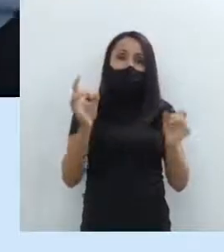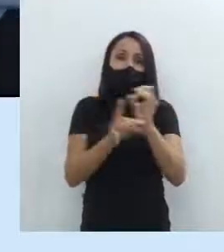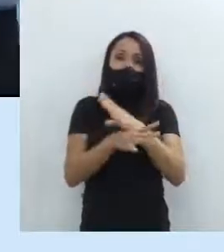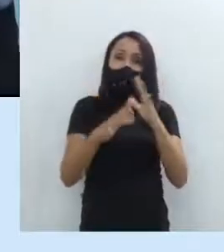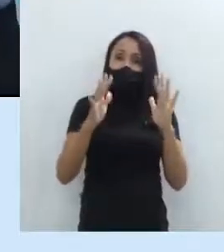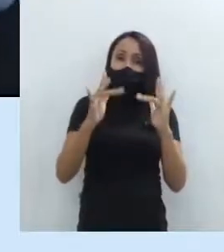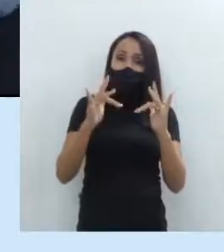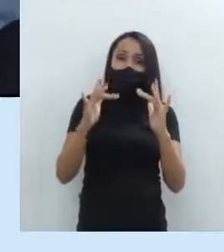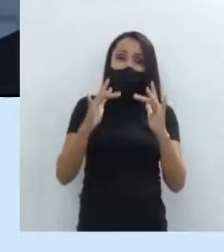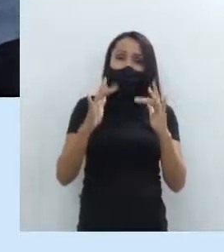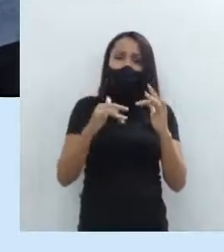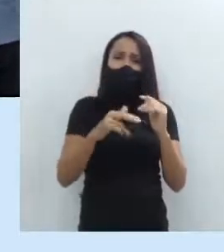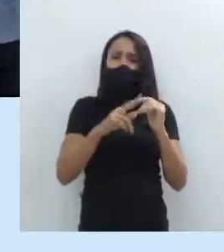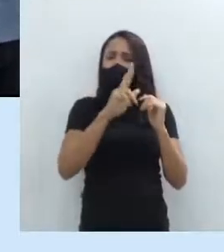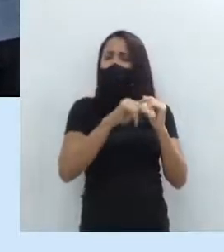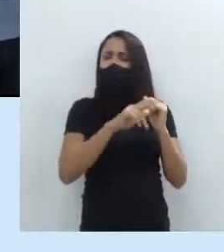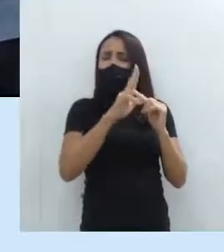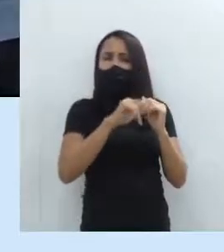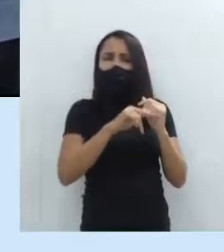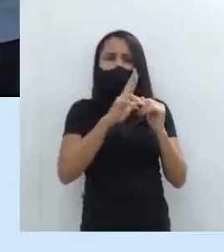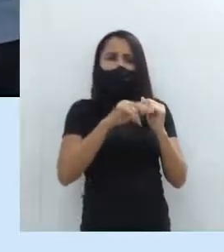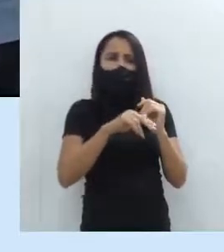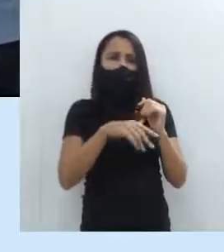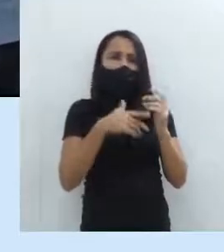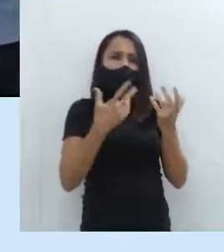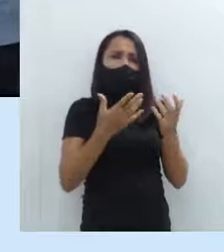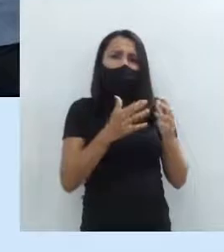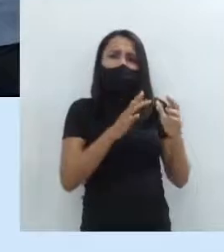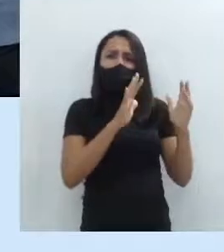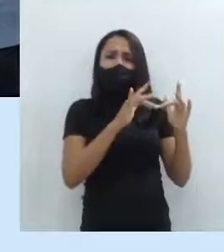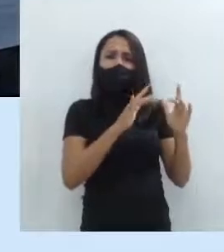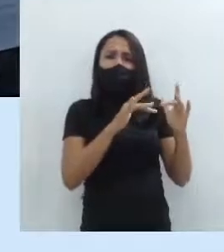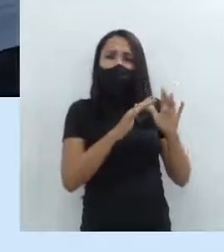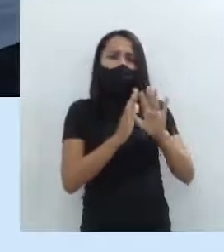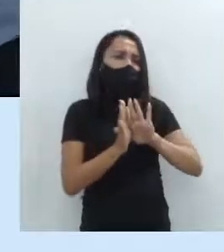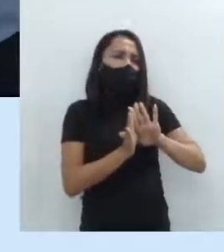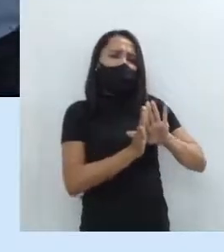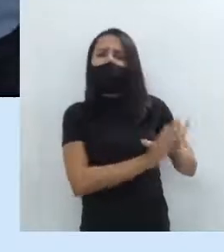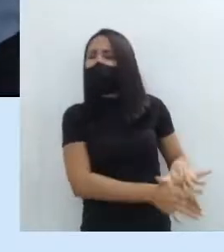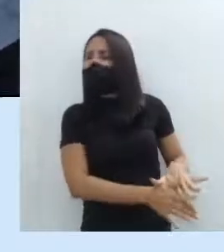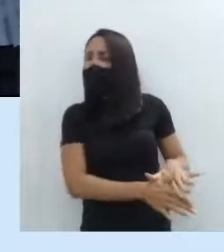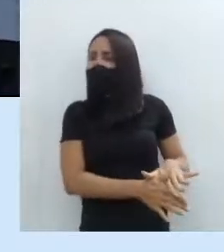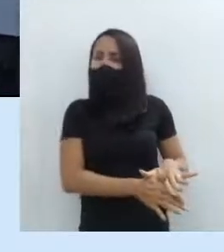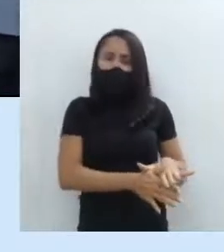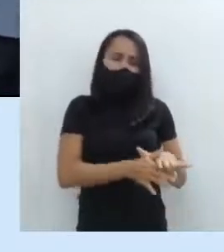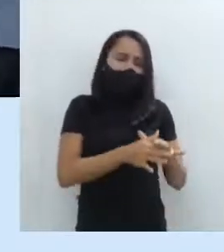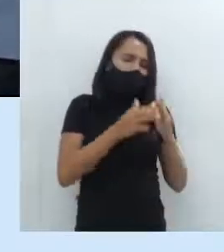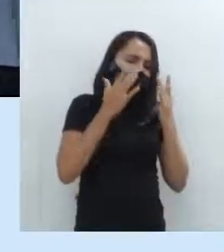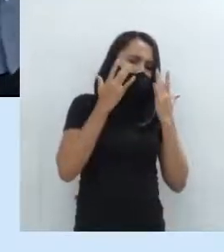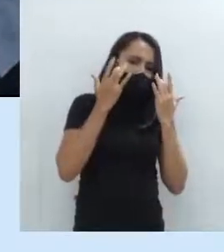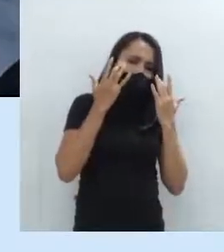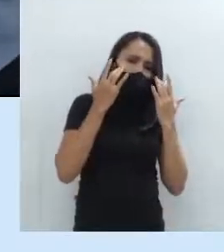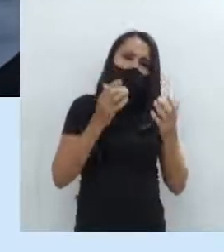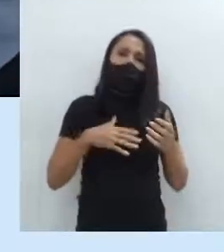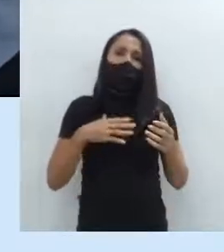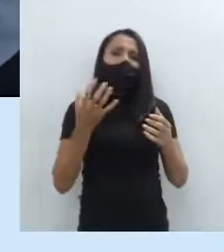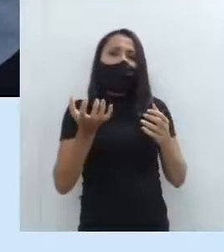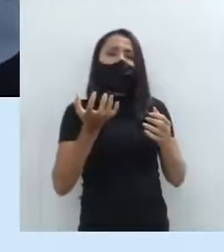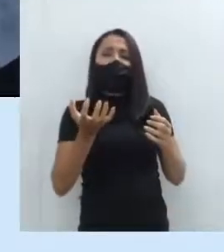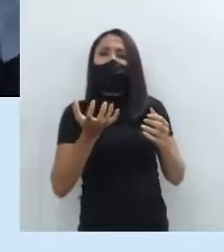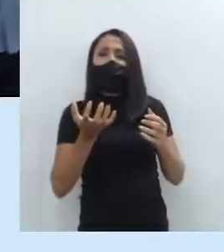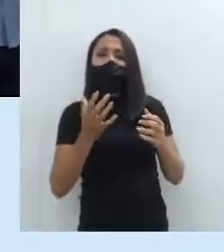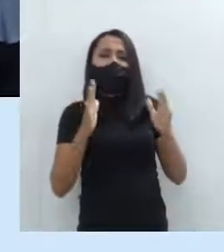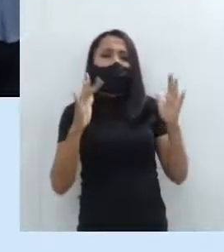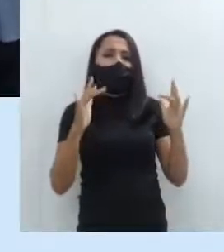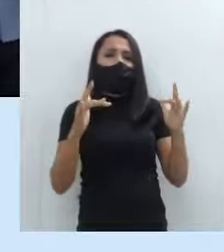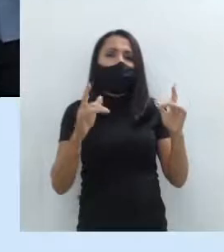assim, nunca mais na minha vida eu vou namorar alguém, nunca mais na minha vida eu quero saber de um amor, mas